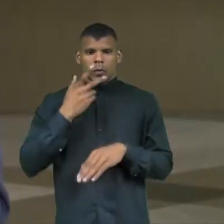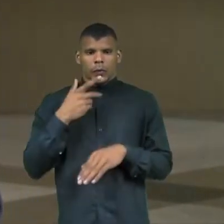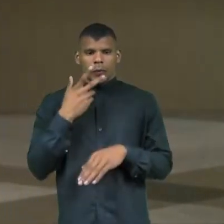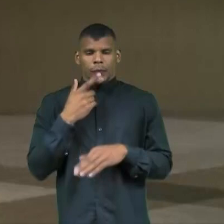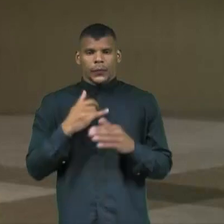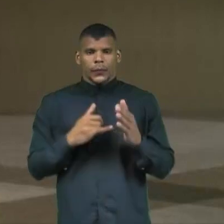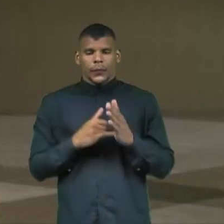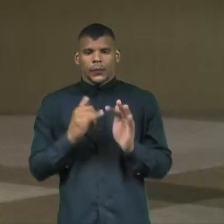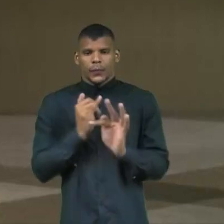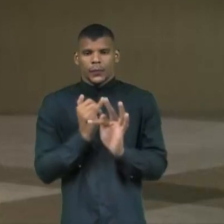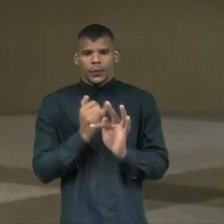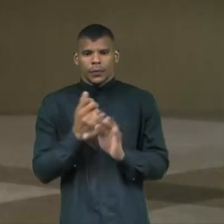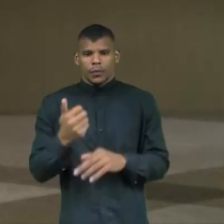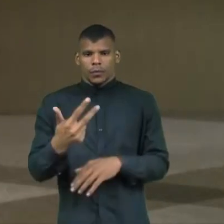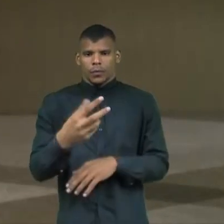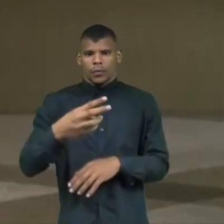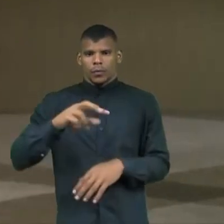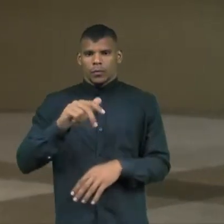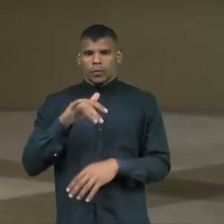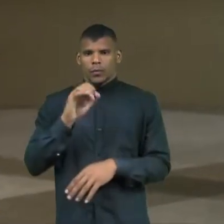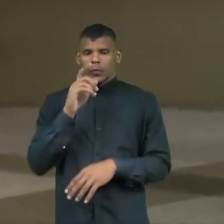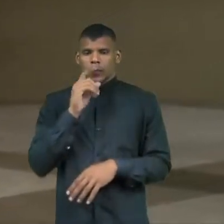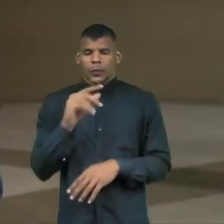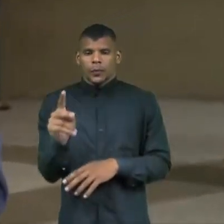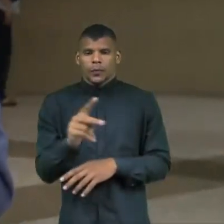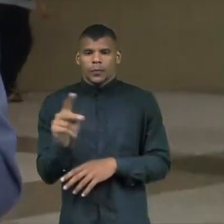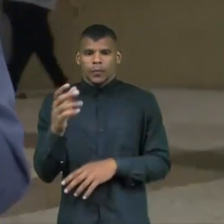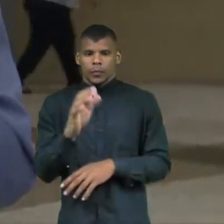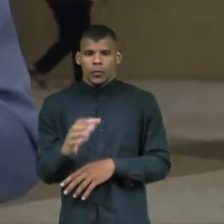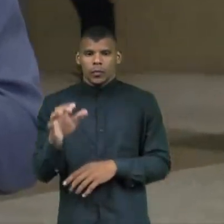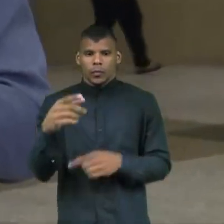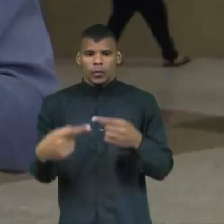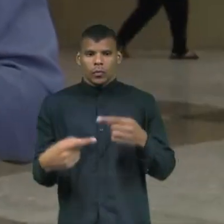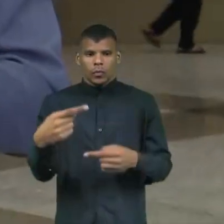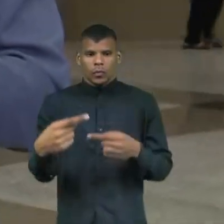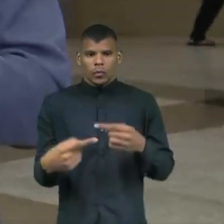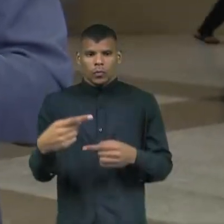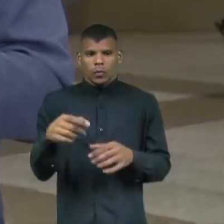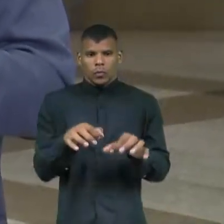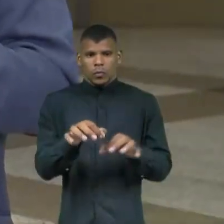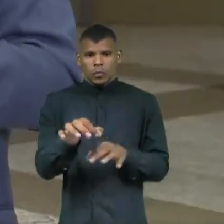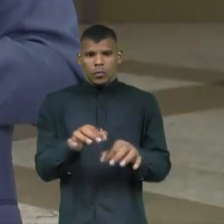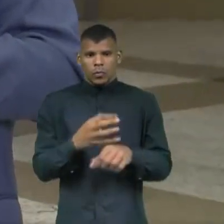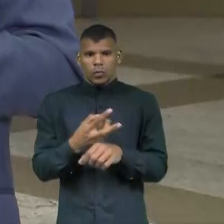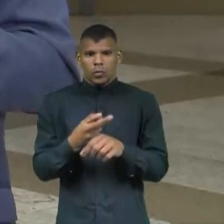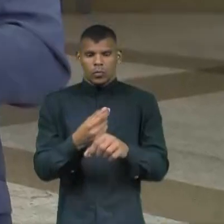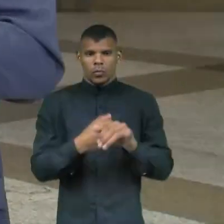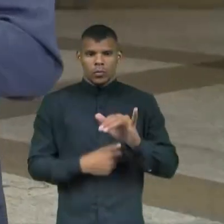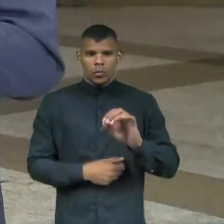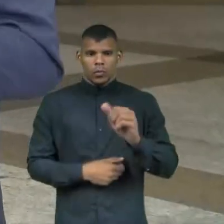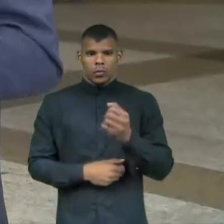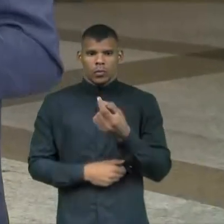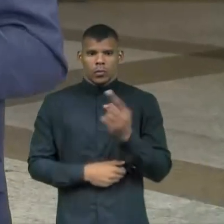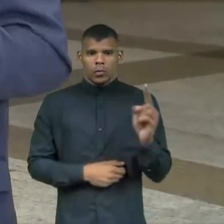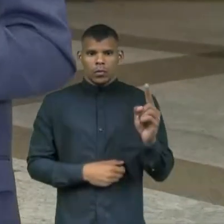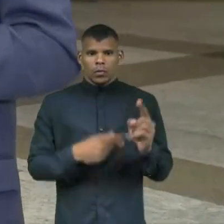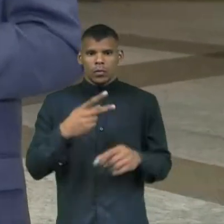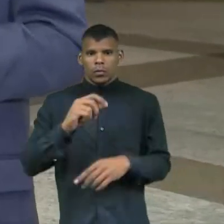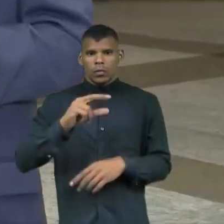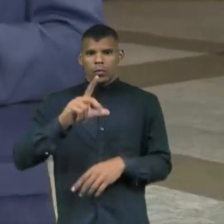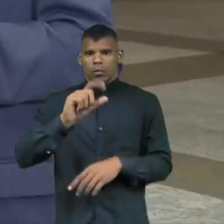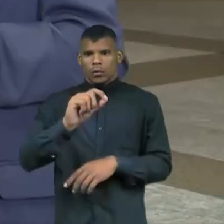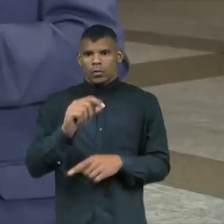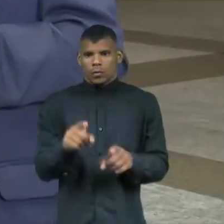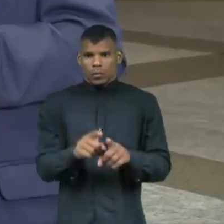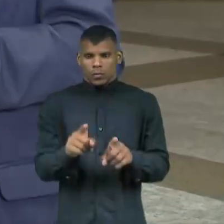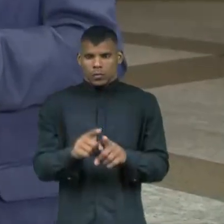Avenida 13 de Maio. Eu estou aqui com o professor, cientista político, ele é o organizador do evento, João Paulo Bandeira, inclusive é um colaborador